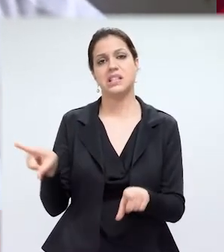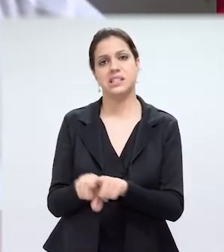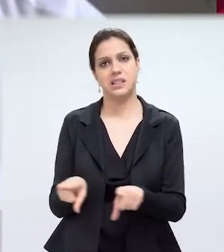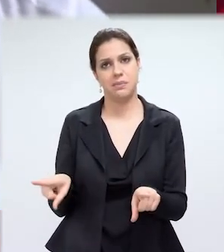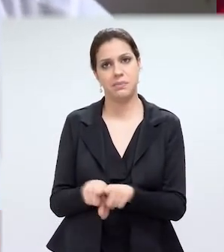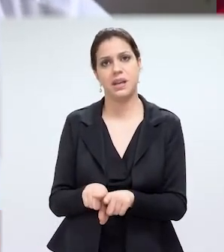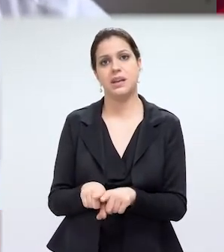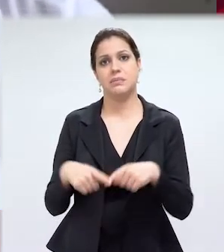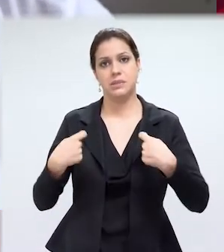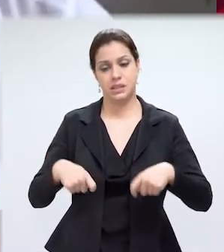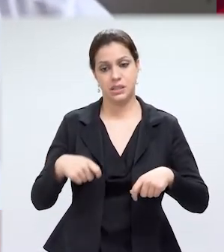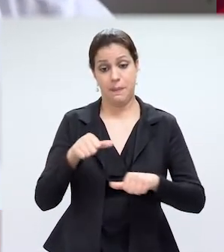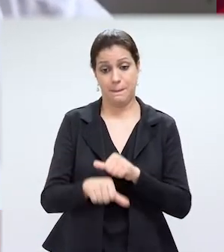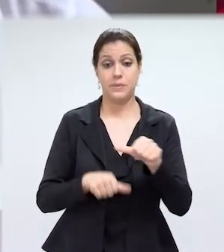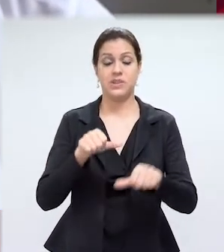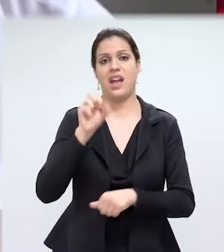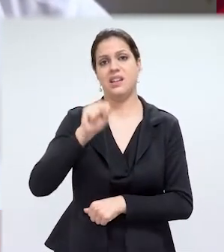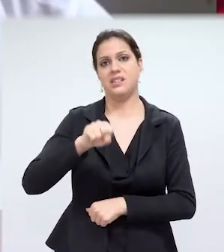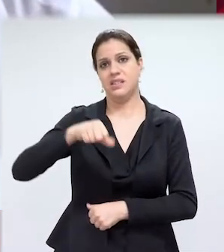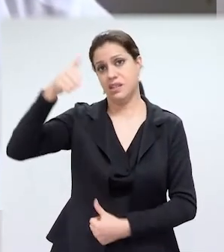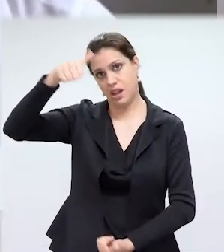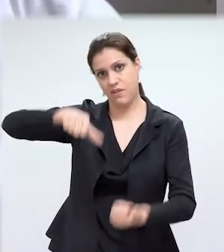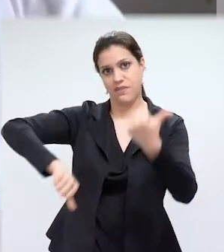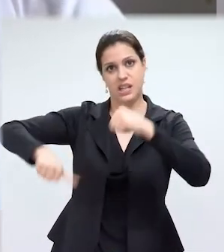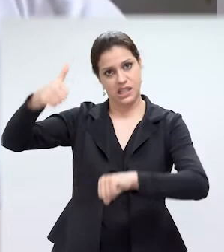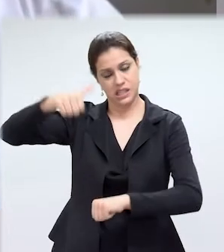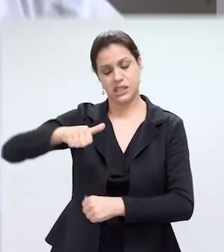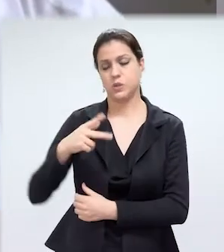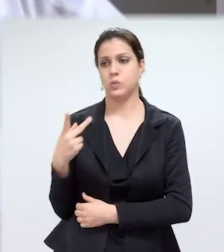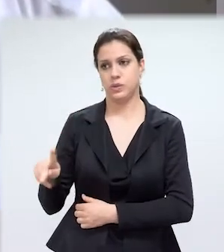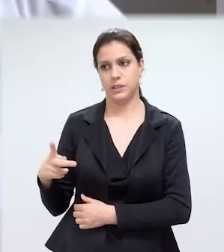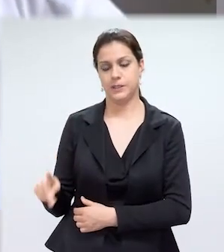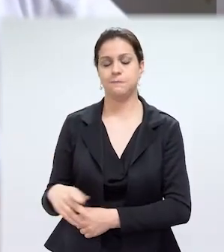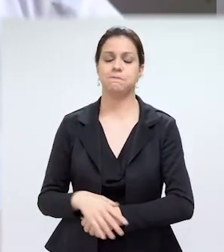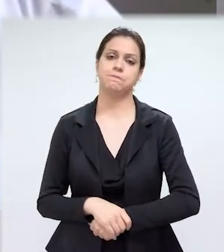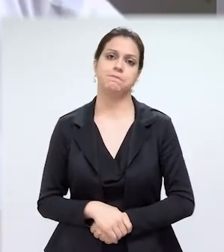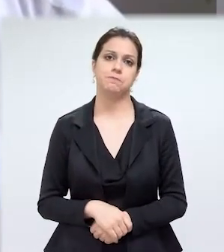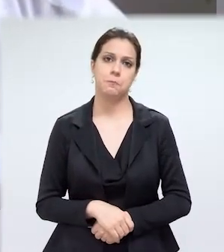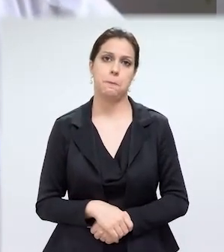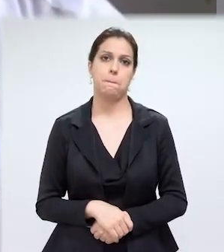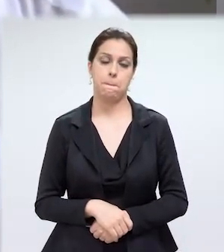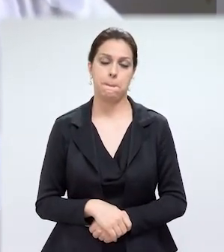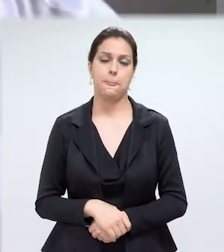dos professores, eles também têm que sofrer uma mudança.